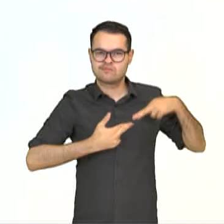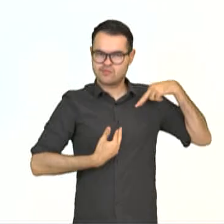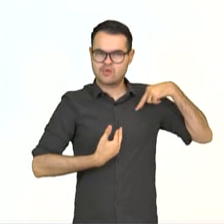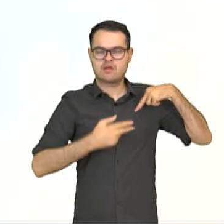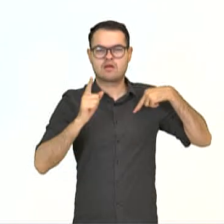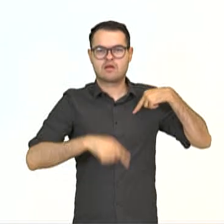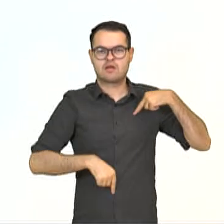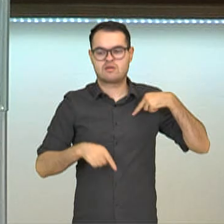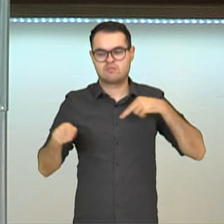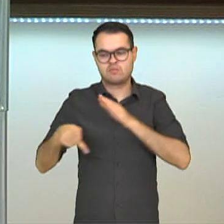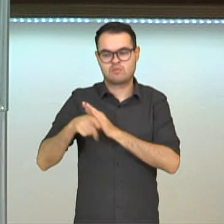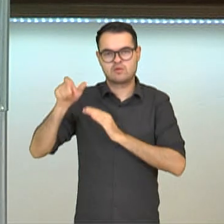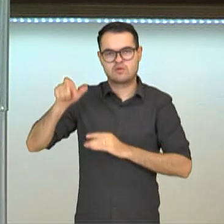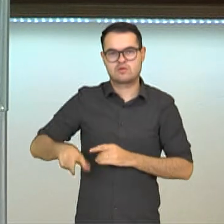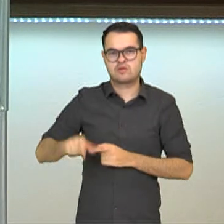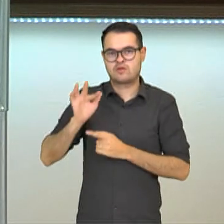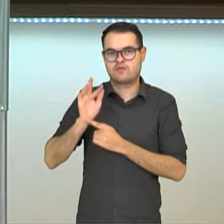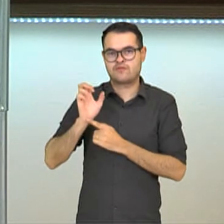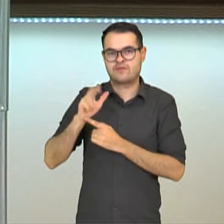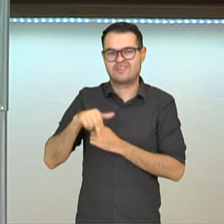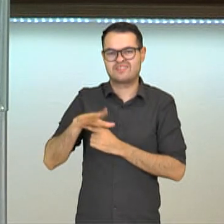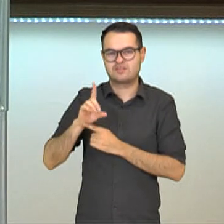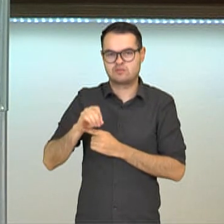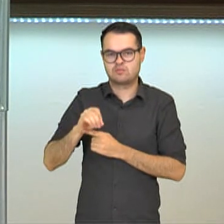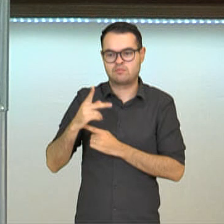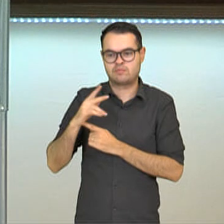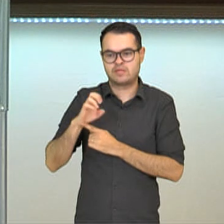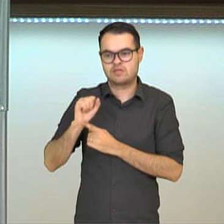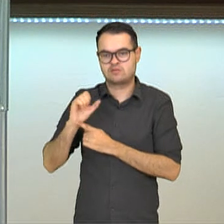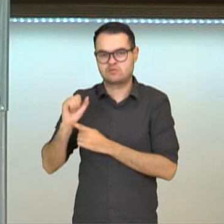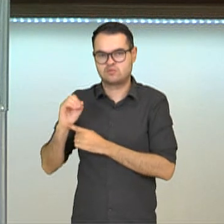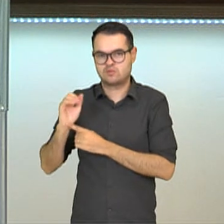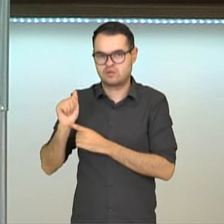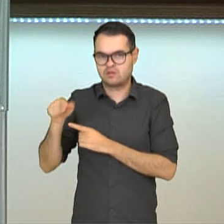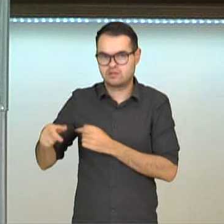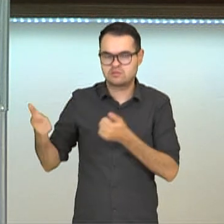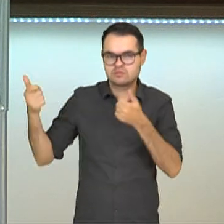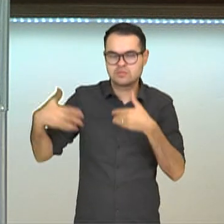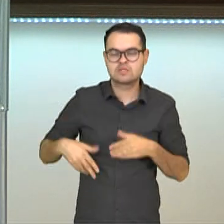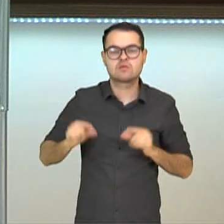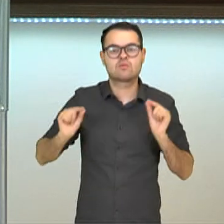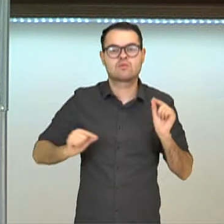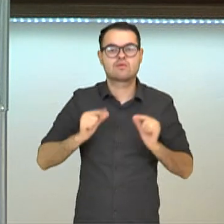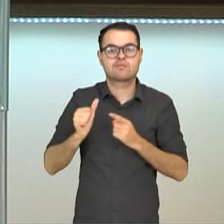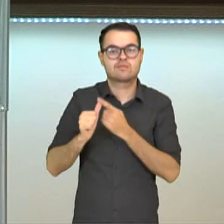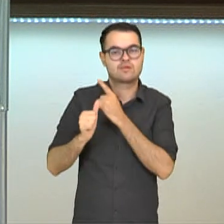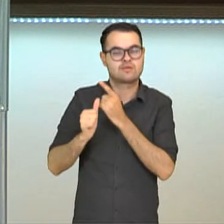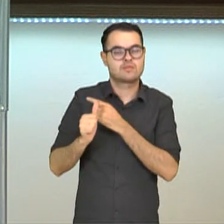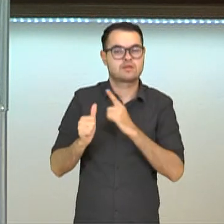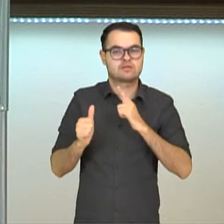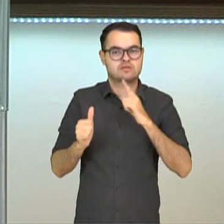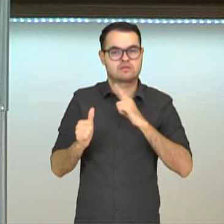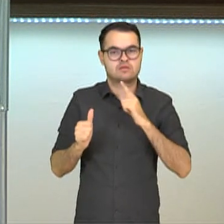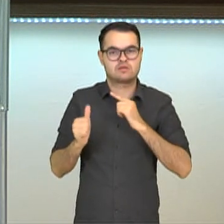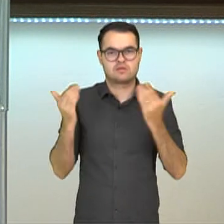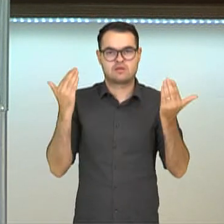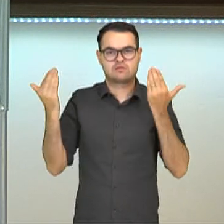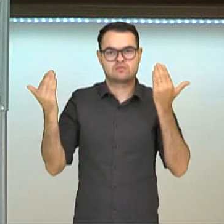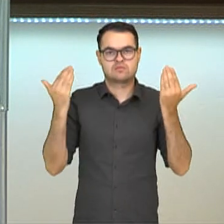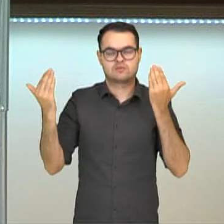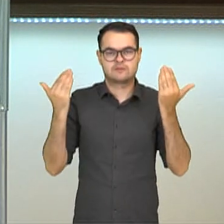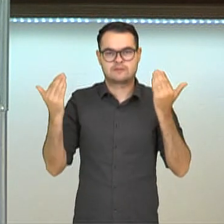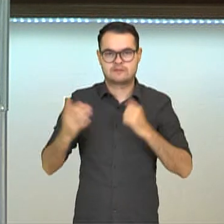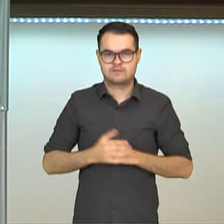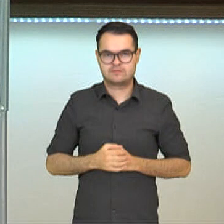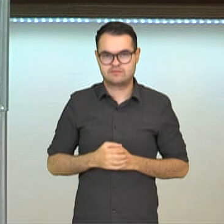escrito por Fernando Pessoa. Nesse caso, lá na primeira citação e também no poema, nós temos aí uma alusão entre